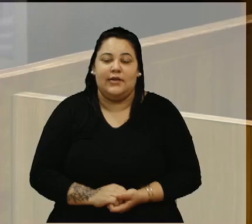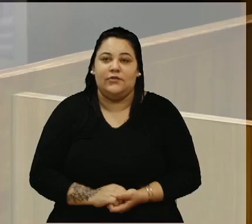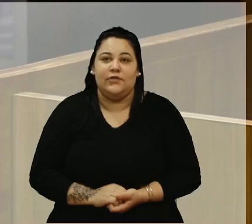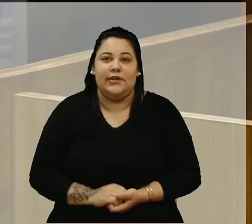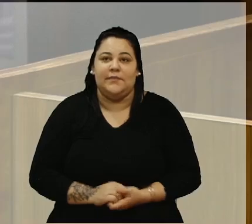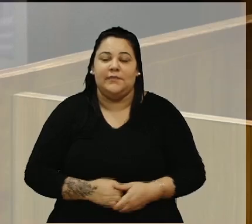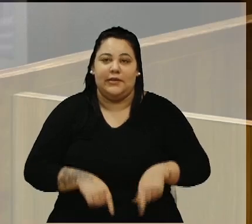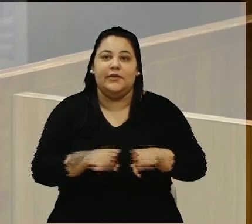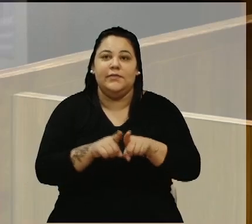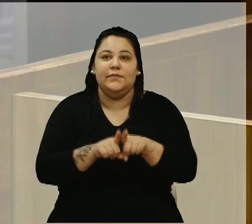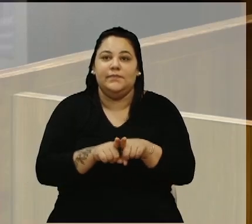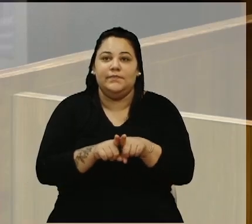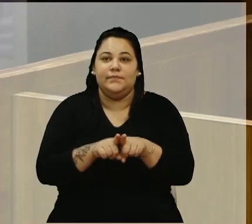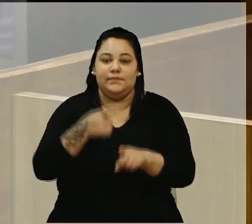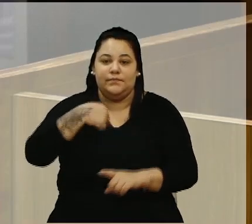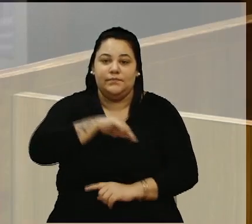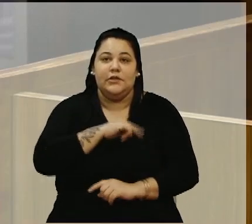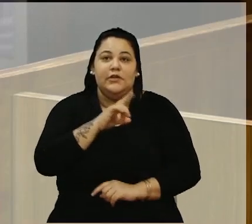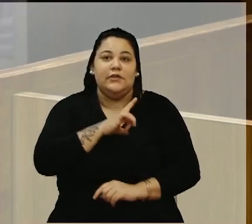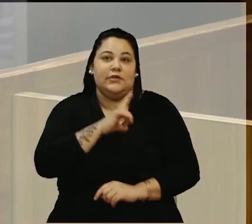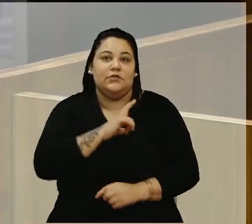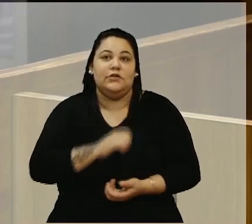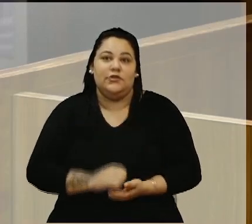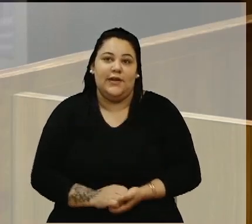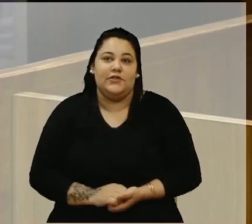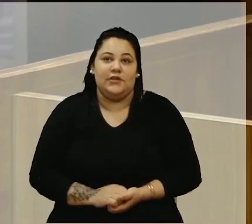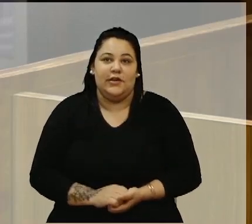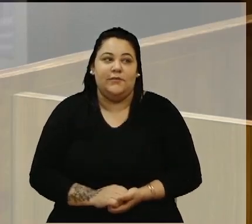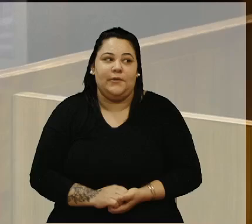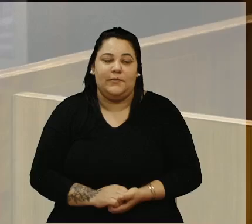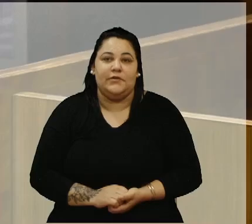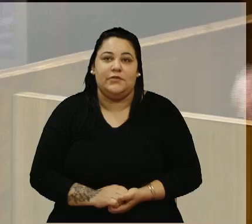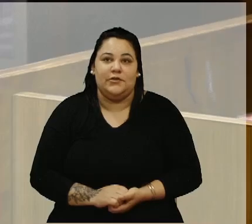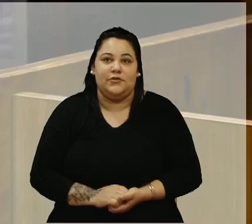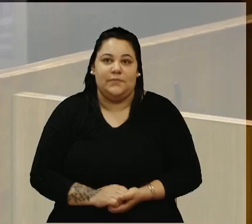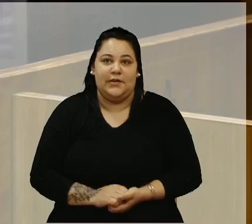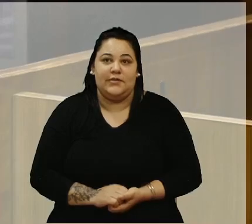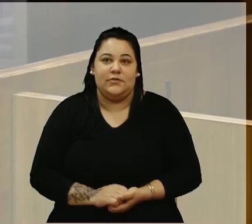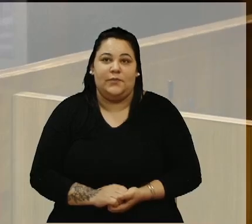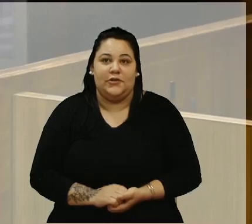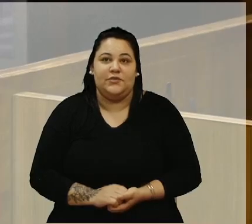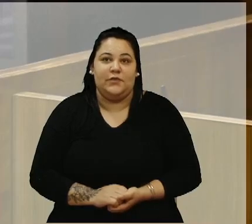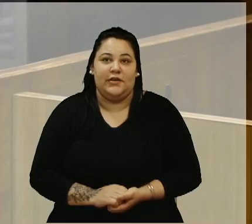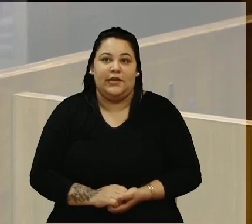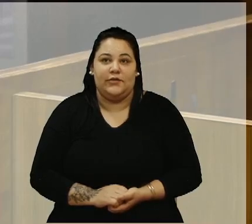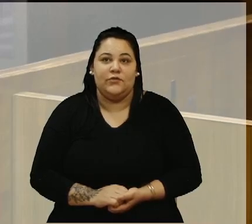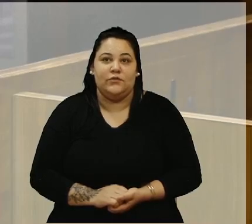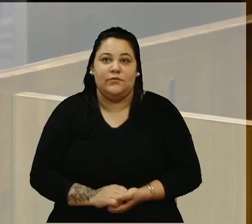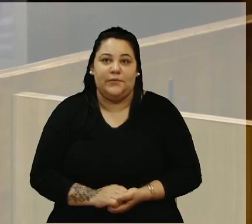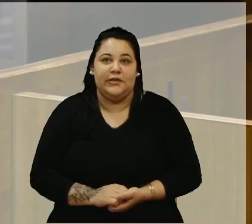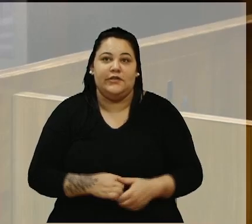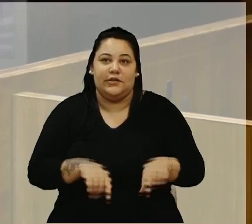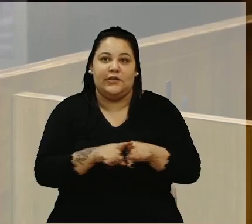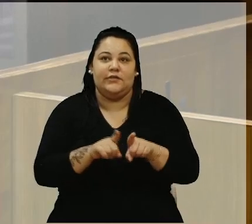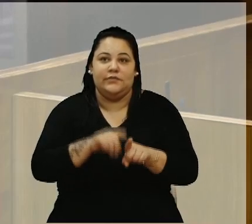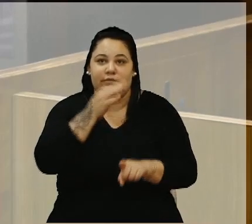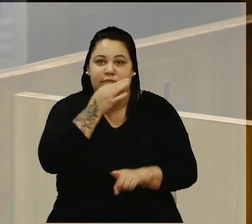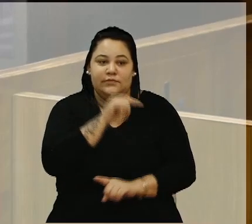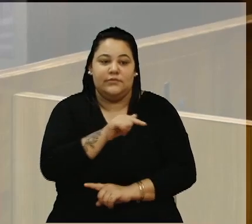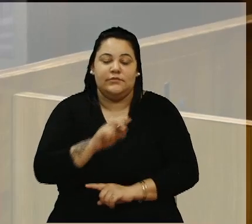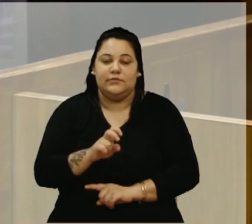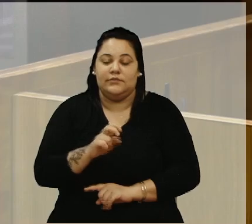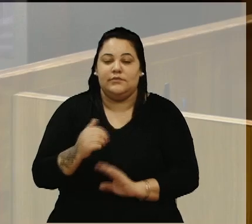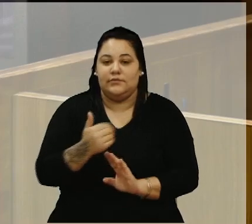dizer que hoje nós temos, para vocês terem uma ideia, 40 pessoas aguardando leitos de Caxias e 65 de